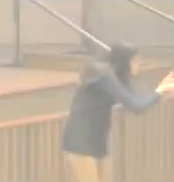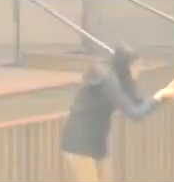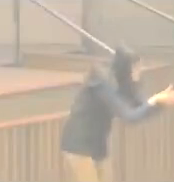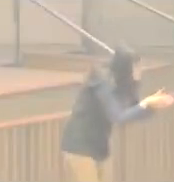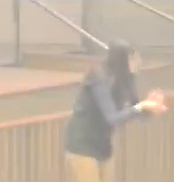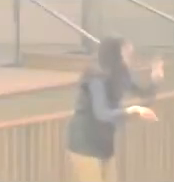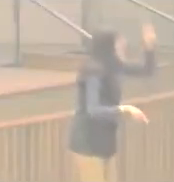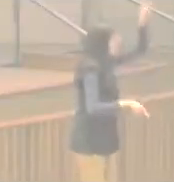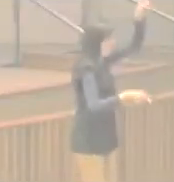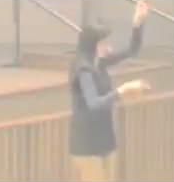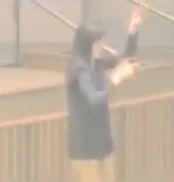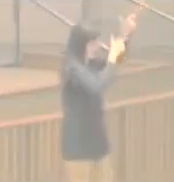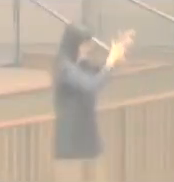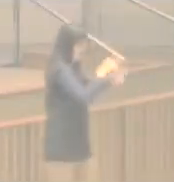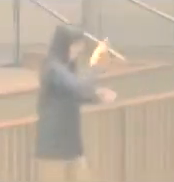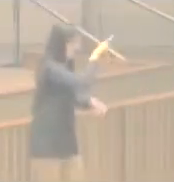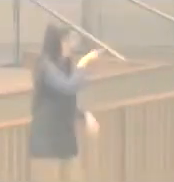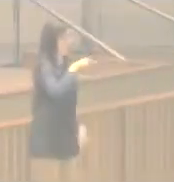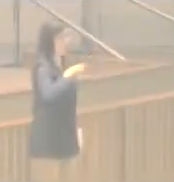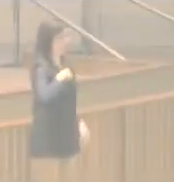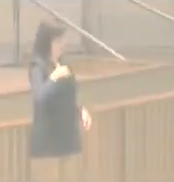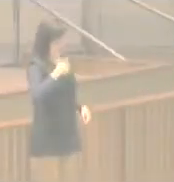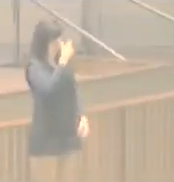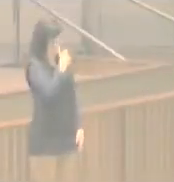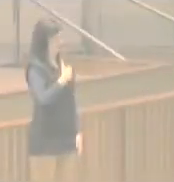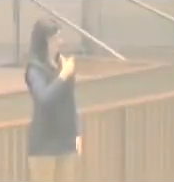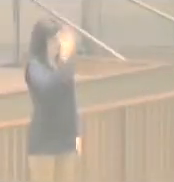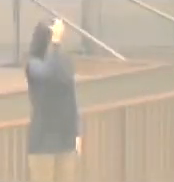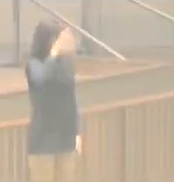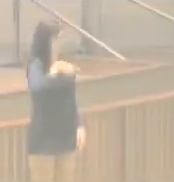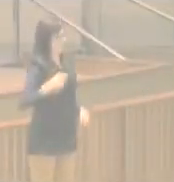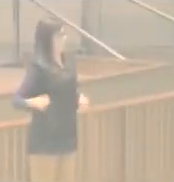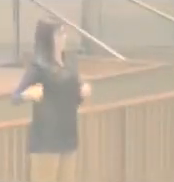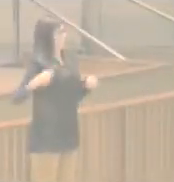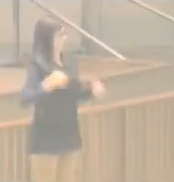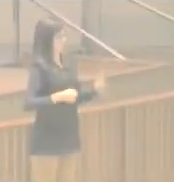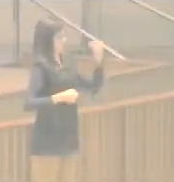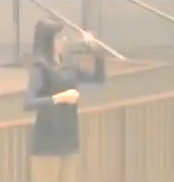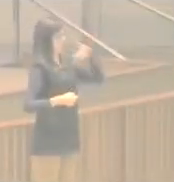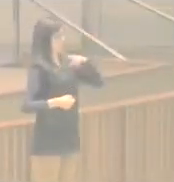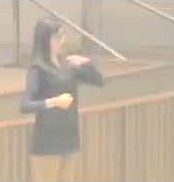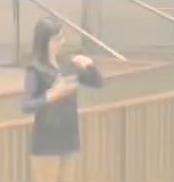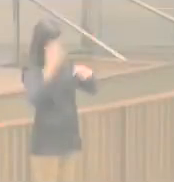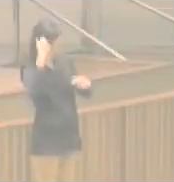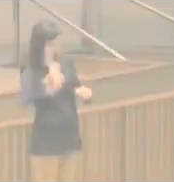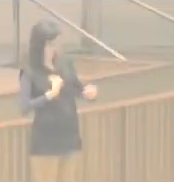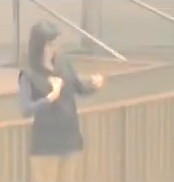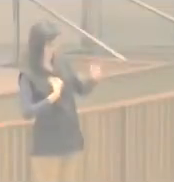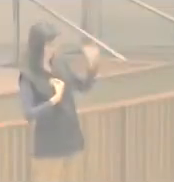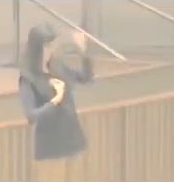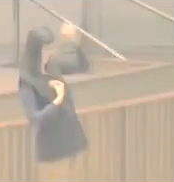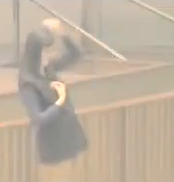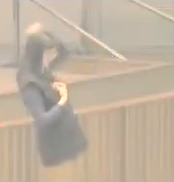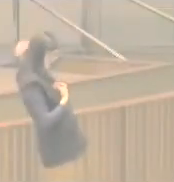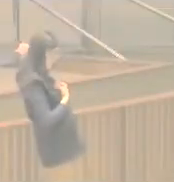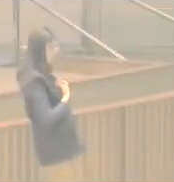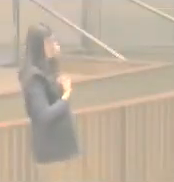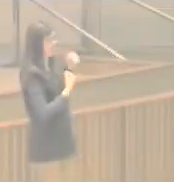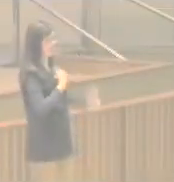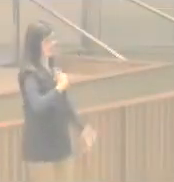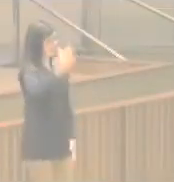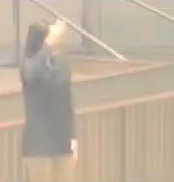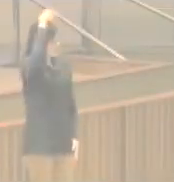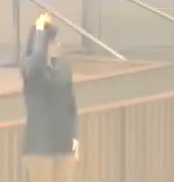Manassés aparece como um dos mais fortes aliados naquela região do mundo do rei